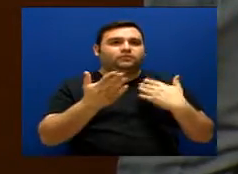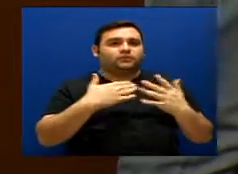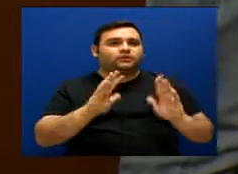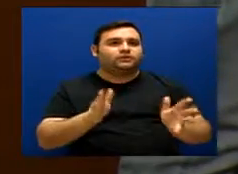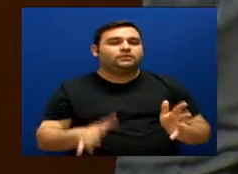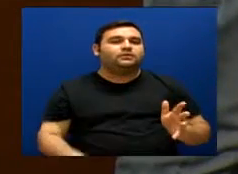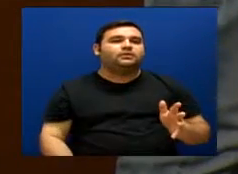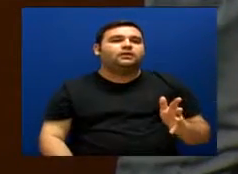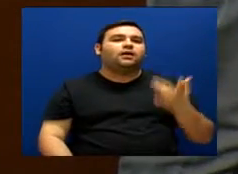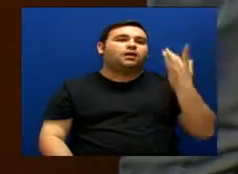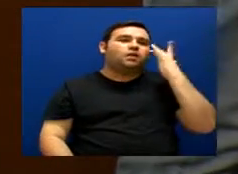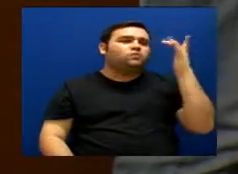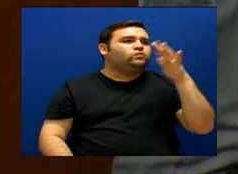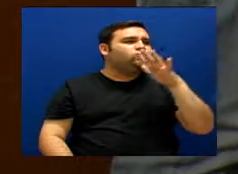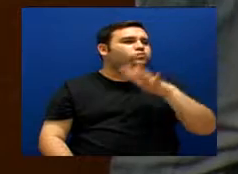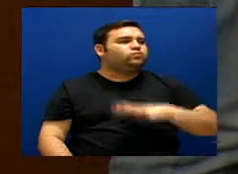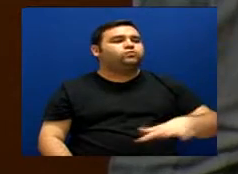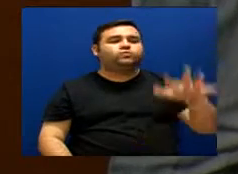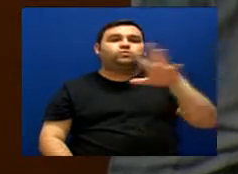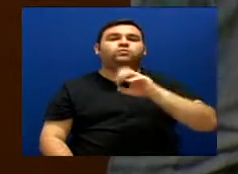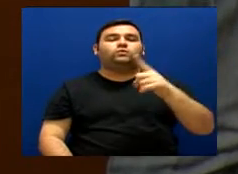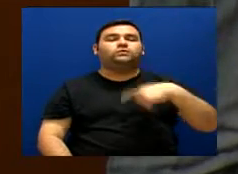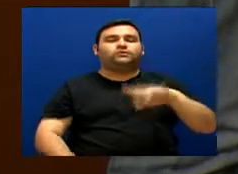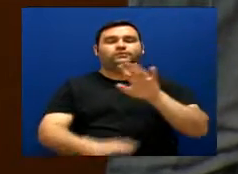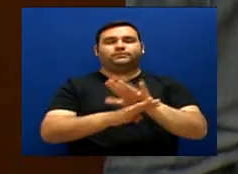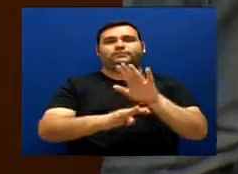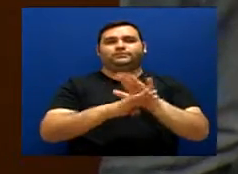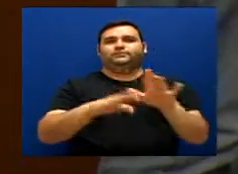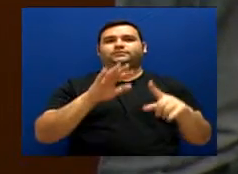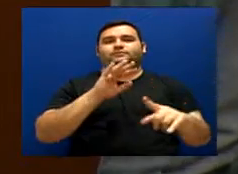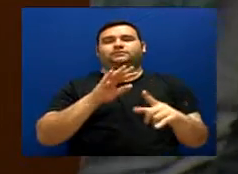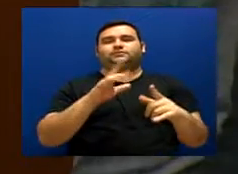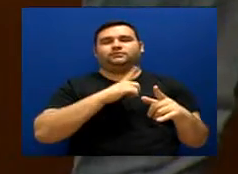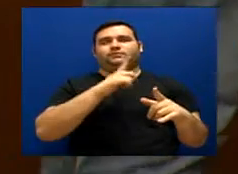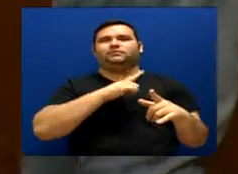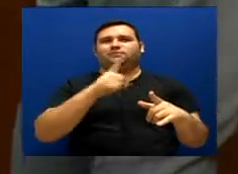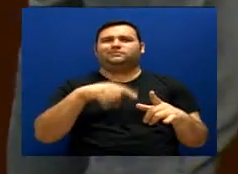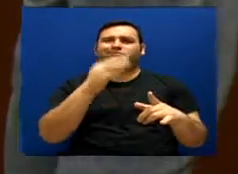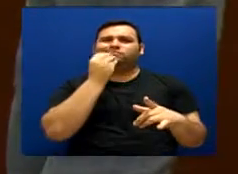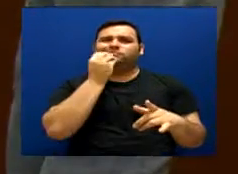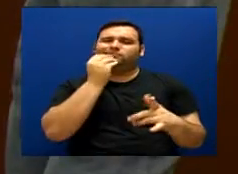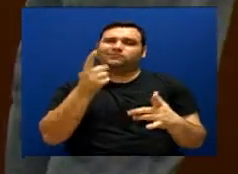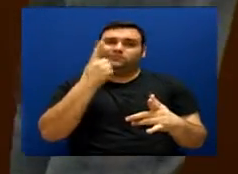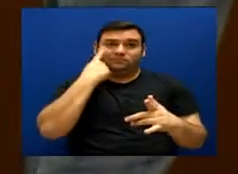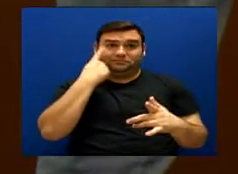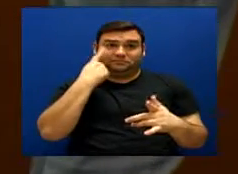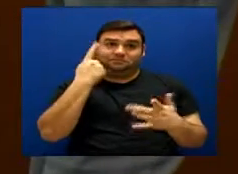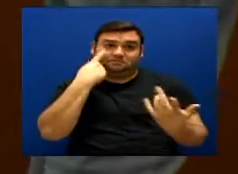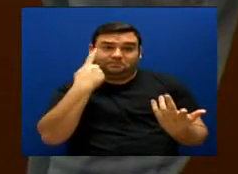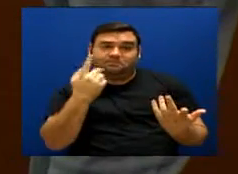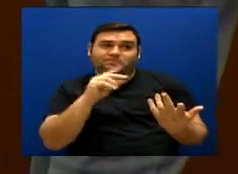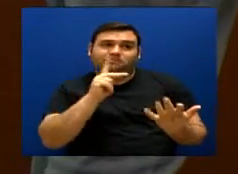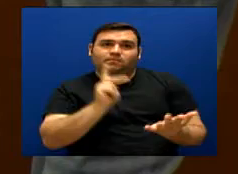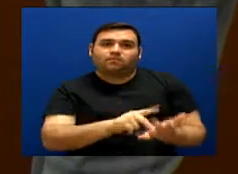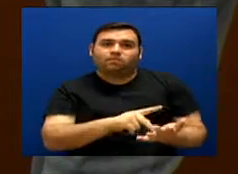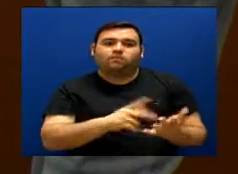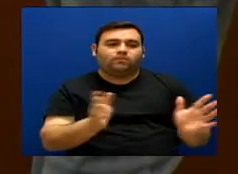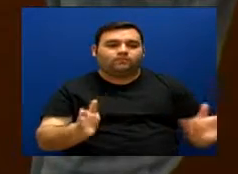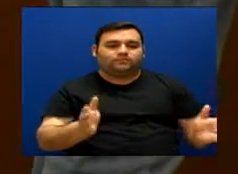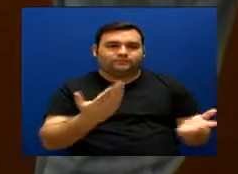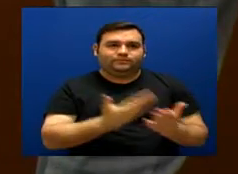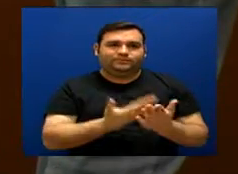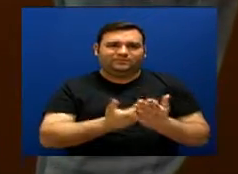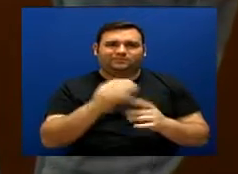comissão. Eu acho que todos nós somos favoráveis. Vamos tentar para ver se realmente esse kit